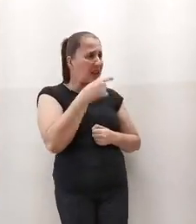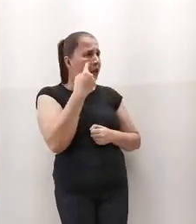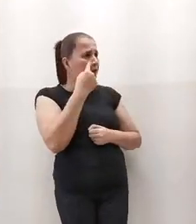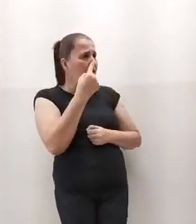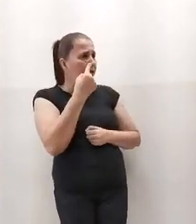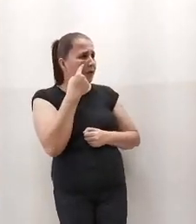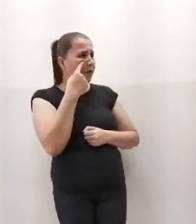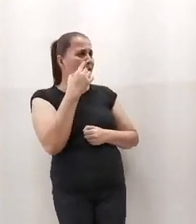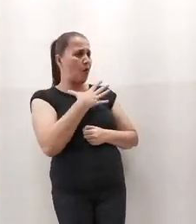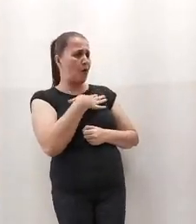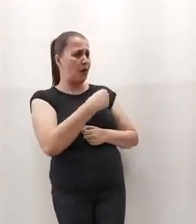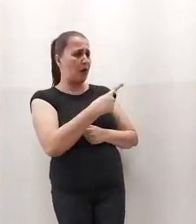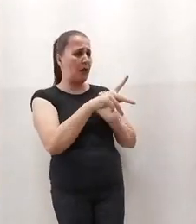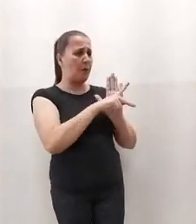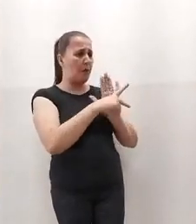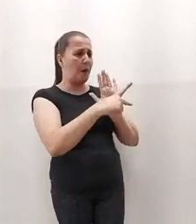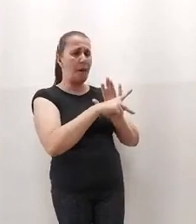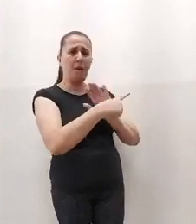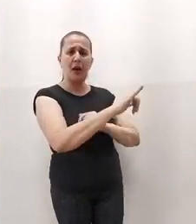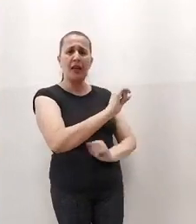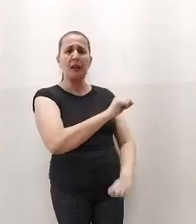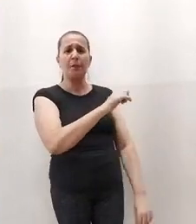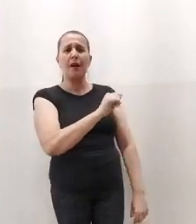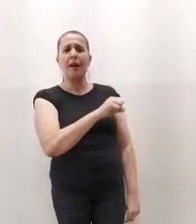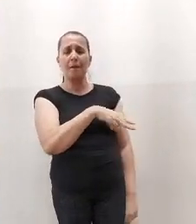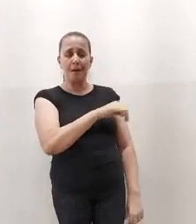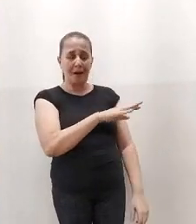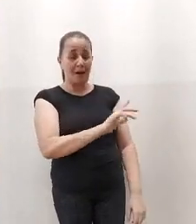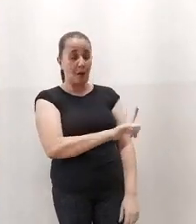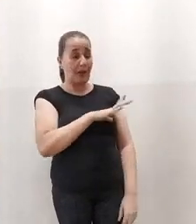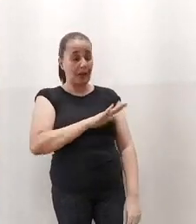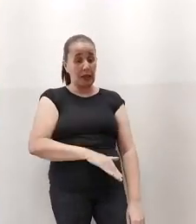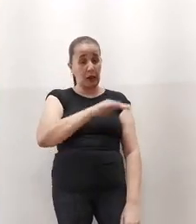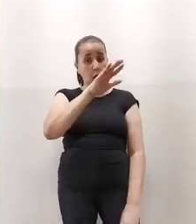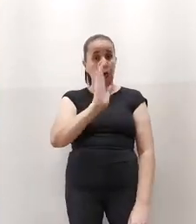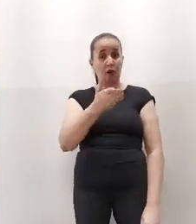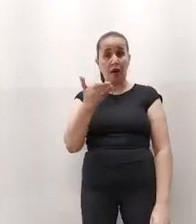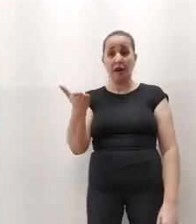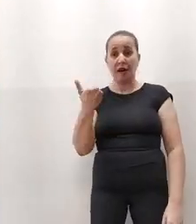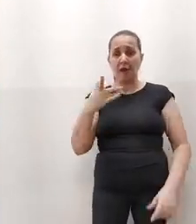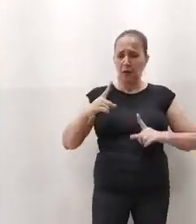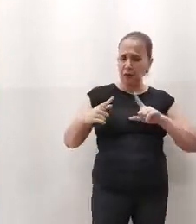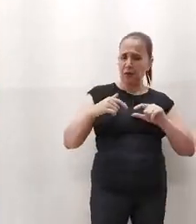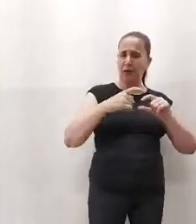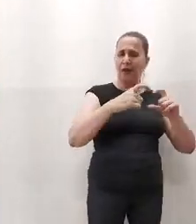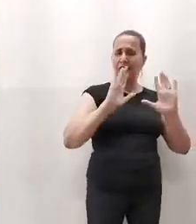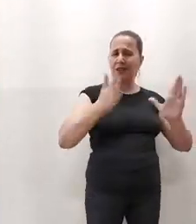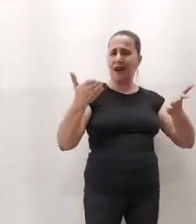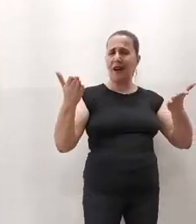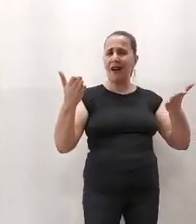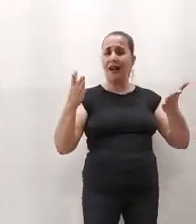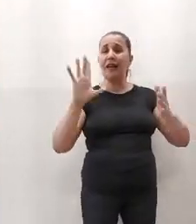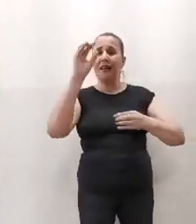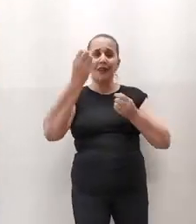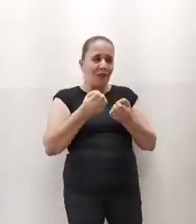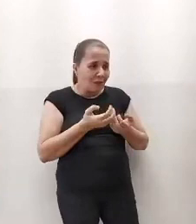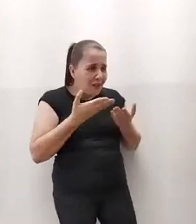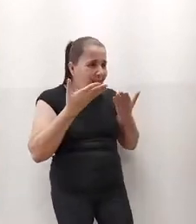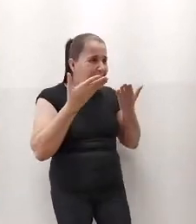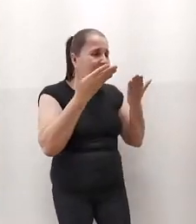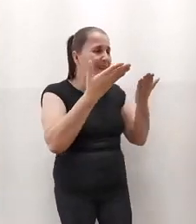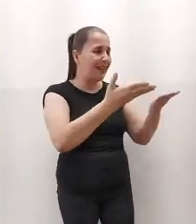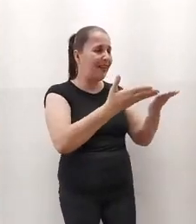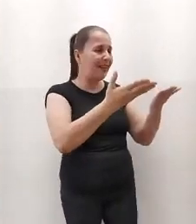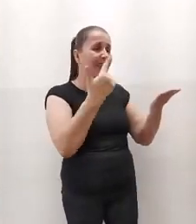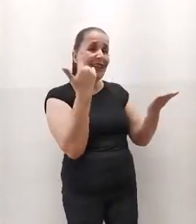estava ali Ismael, ele já tinha construído, o menino já tinha crescido, era um guerreiro. Deus estava oferecendo para ele algo que